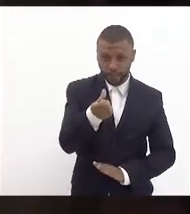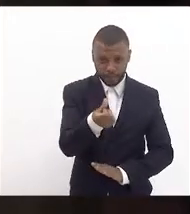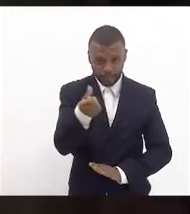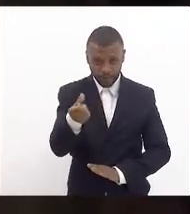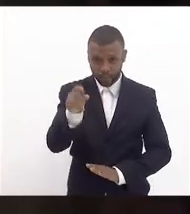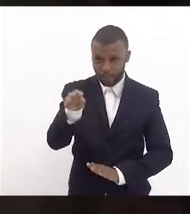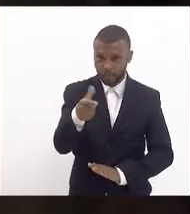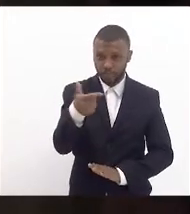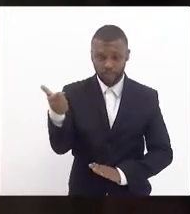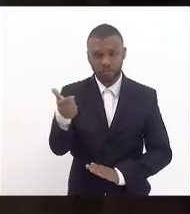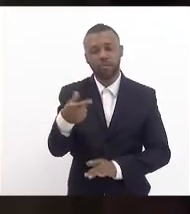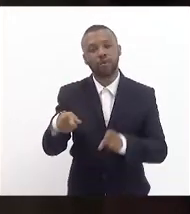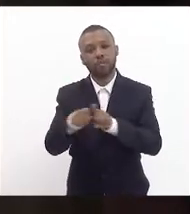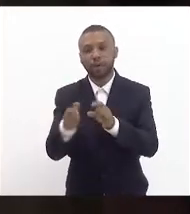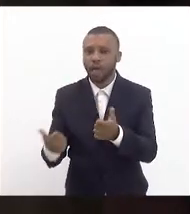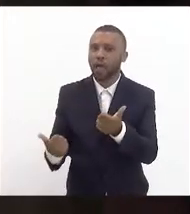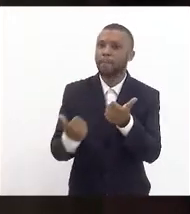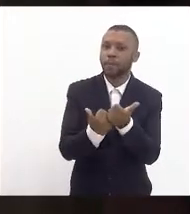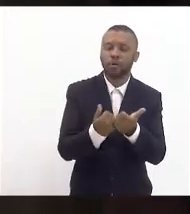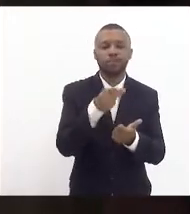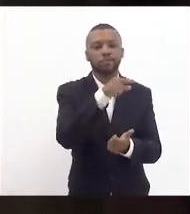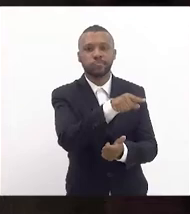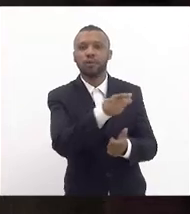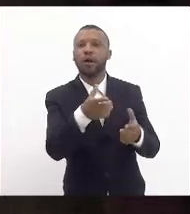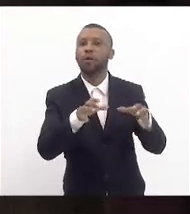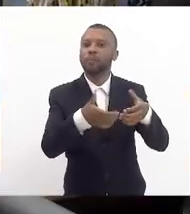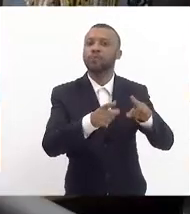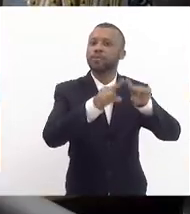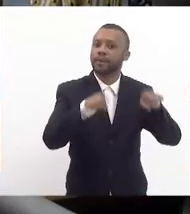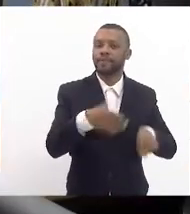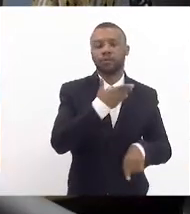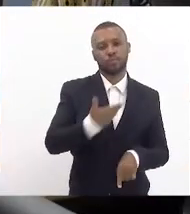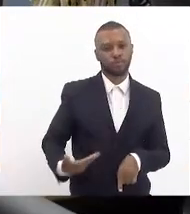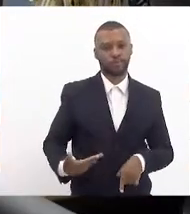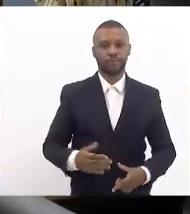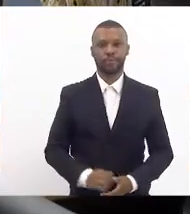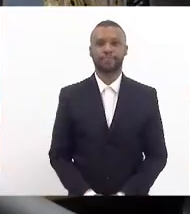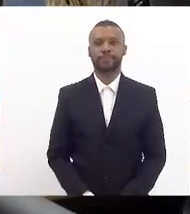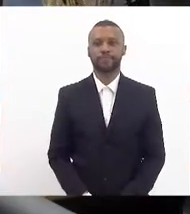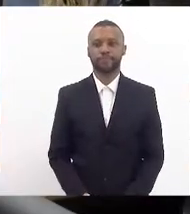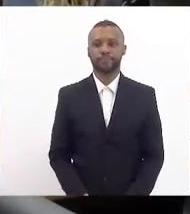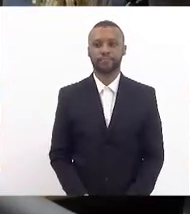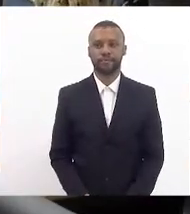5066/2021, acompanha o parecer da Comissão de Servidores Públicos.